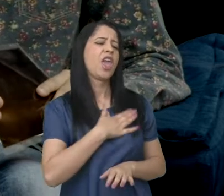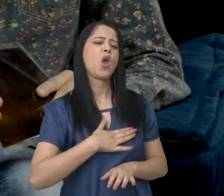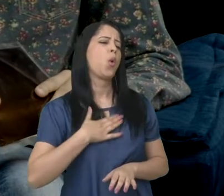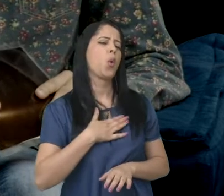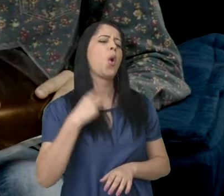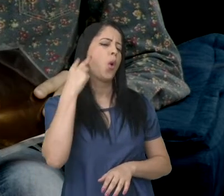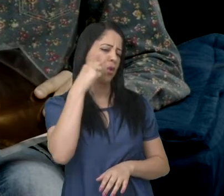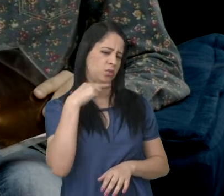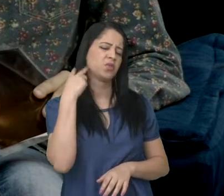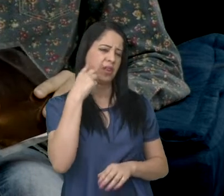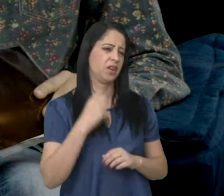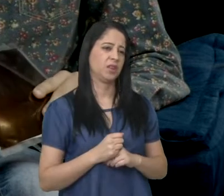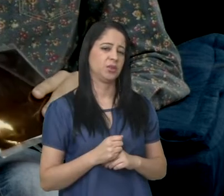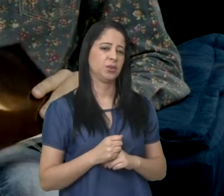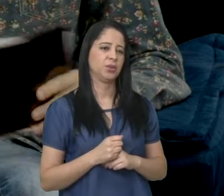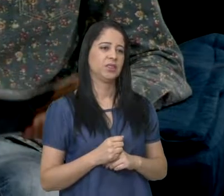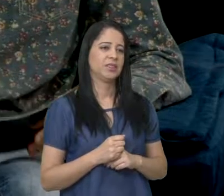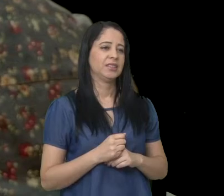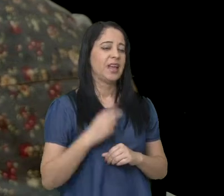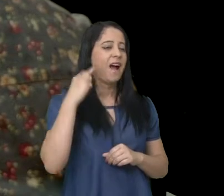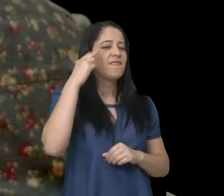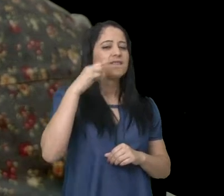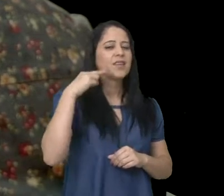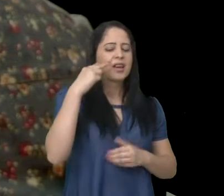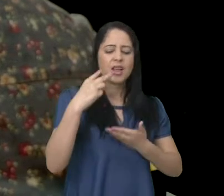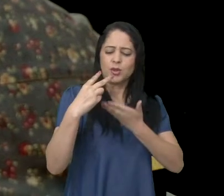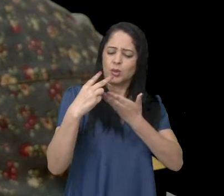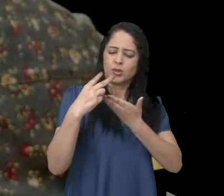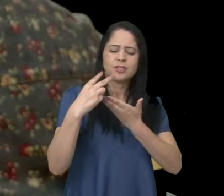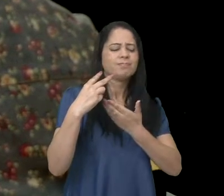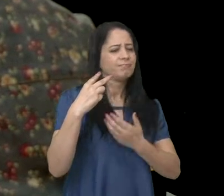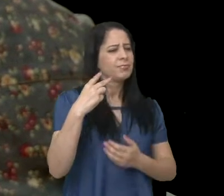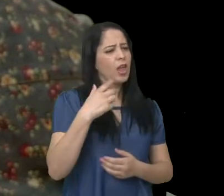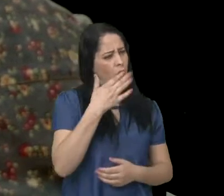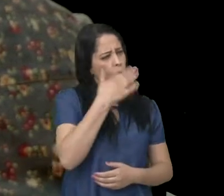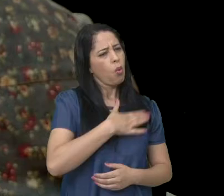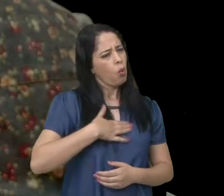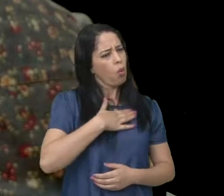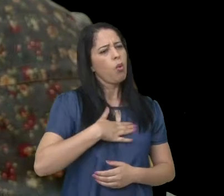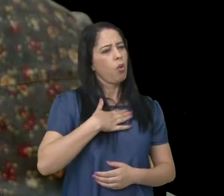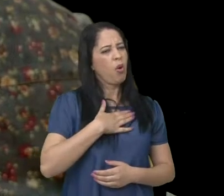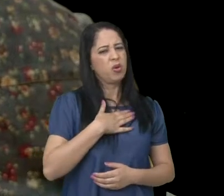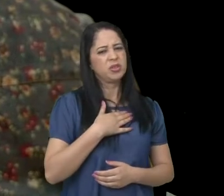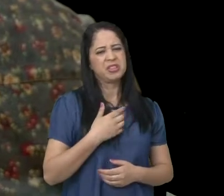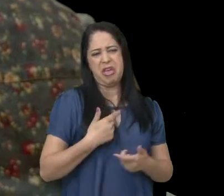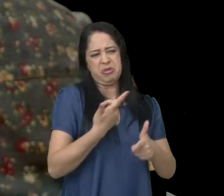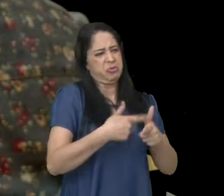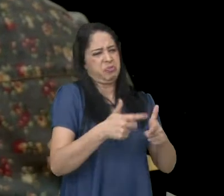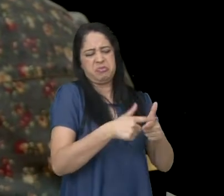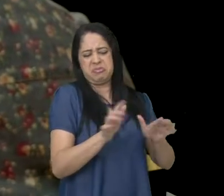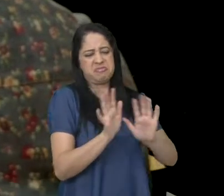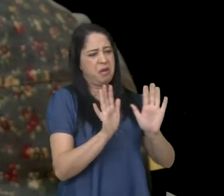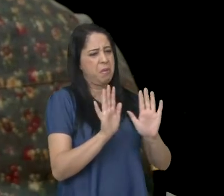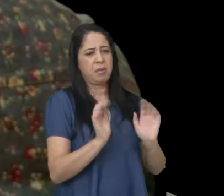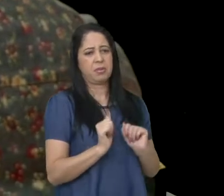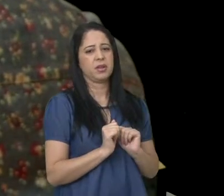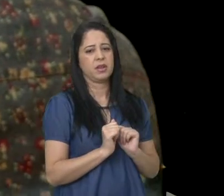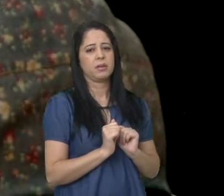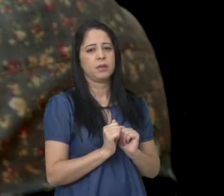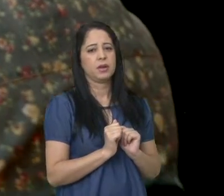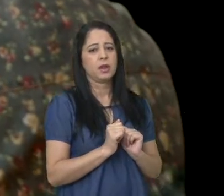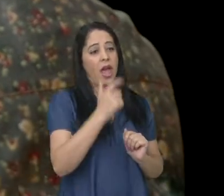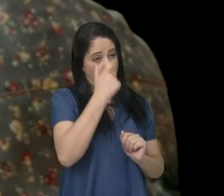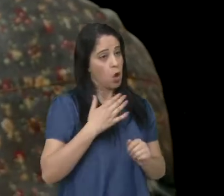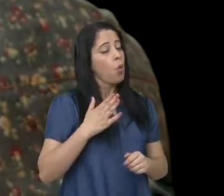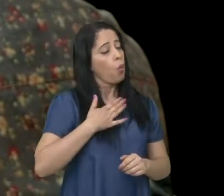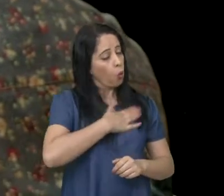mundo. A vereança é uma relação muito próxima, né? Então, eu não tenho problema nenhum. Eu acho que eu gosto